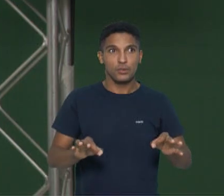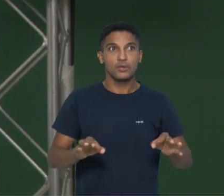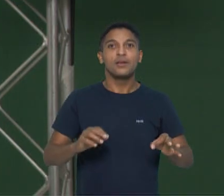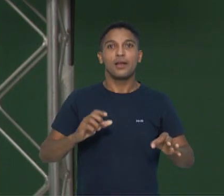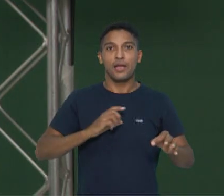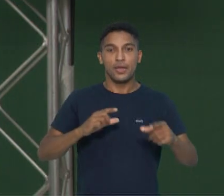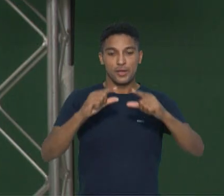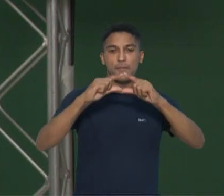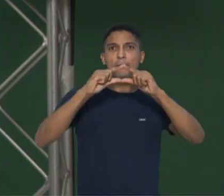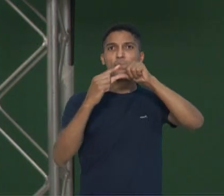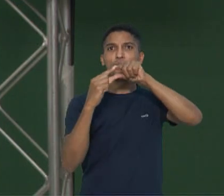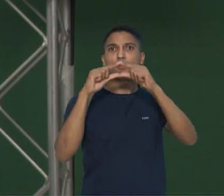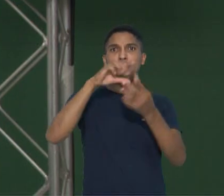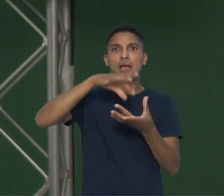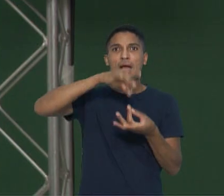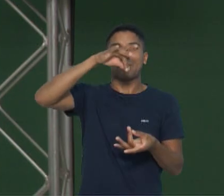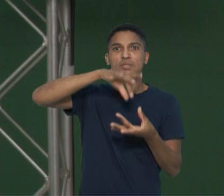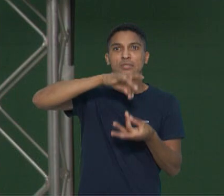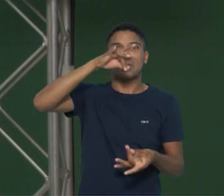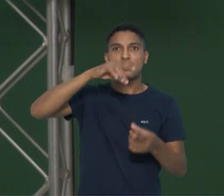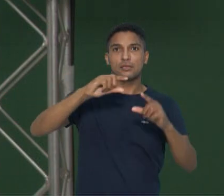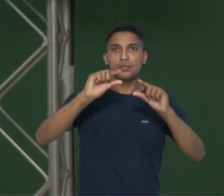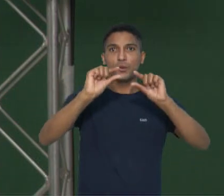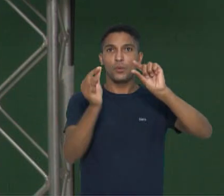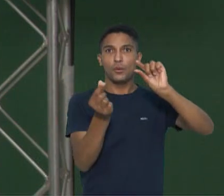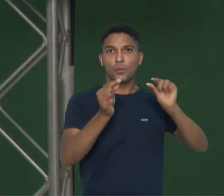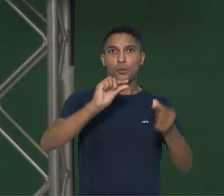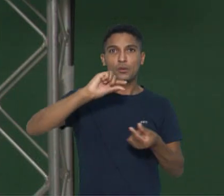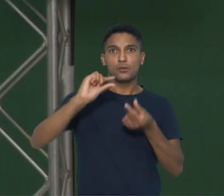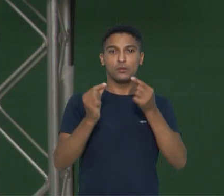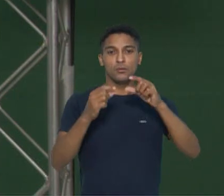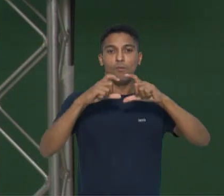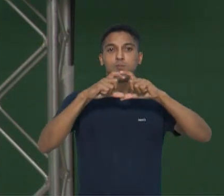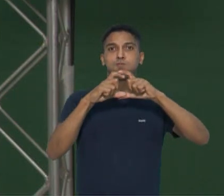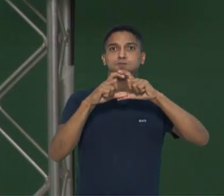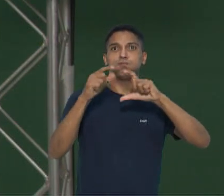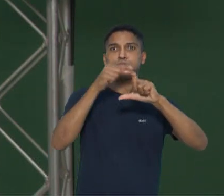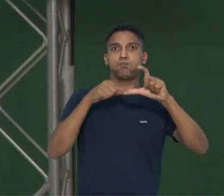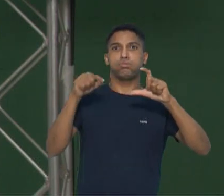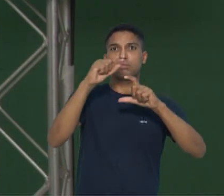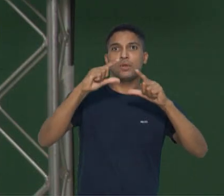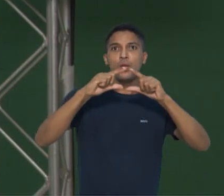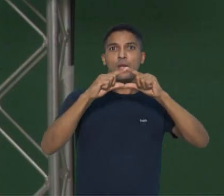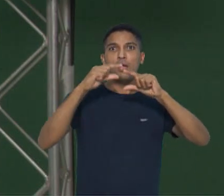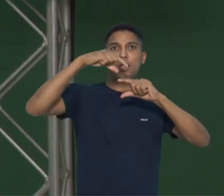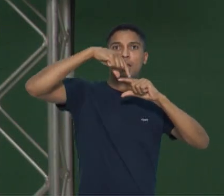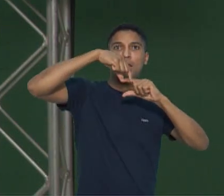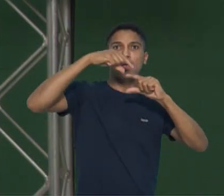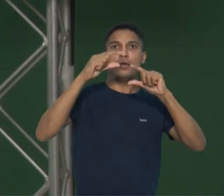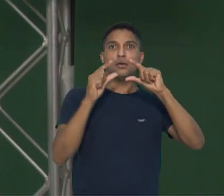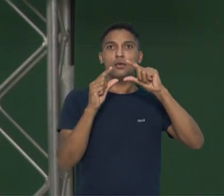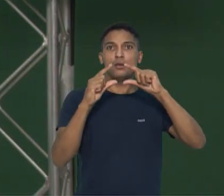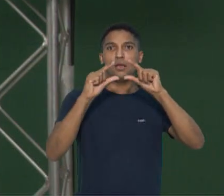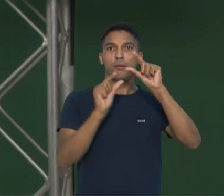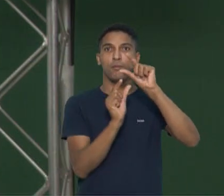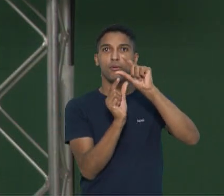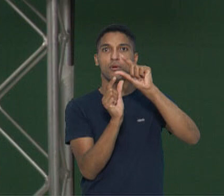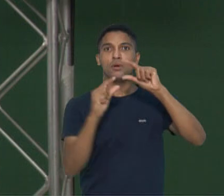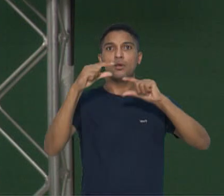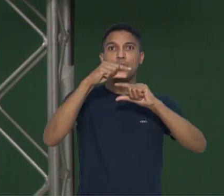trabalhados abstratos, também com formas geometrizadas, né? E os vitrais, né? Também